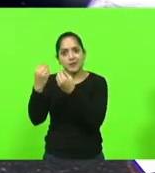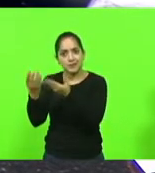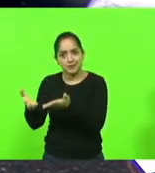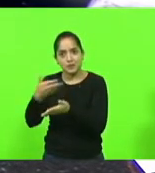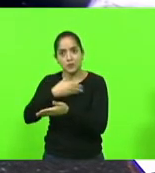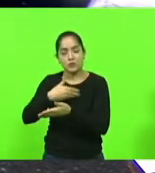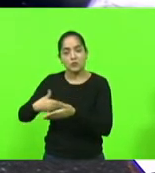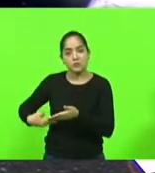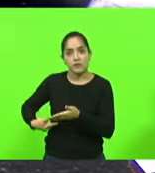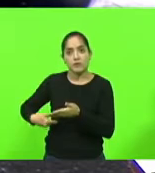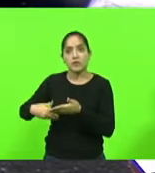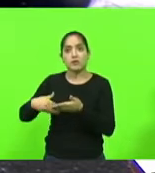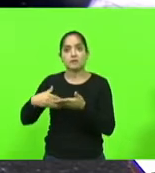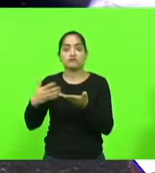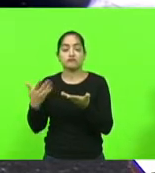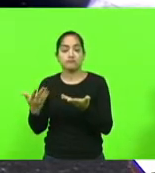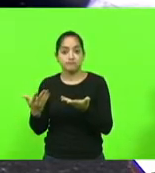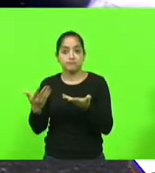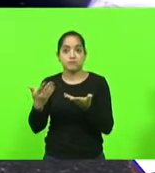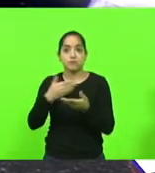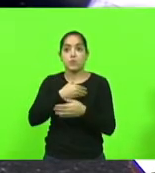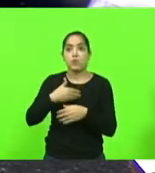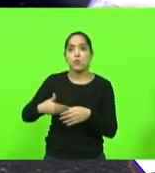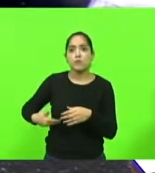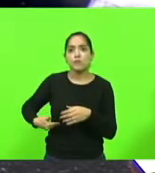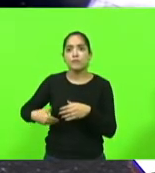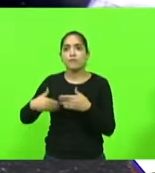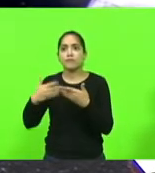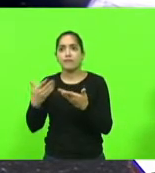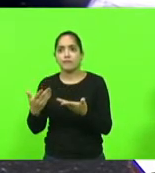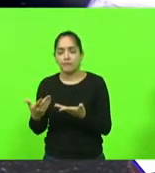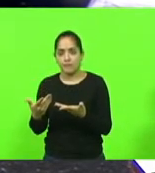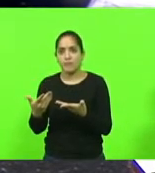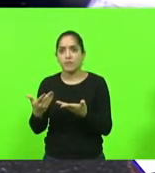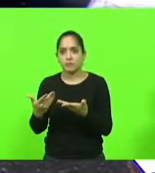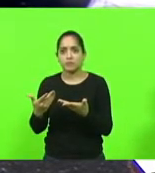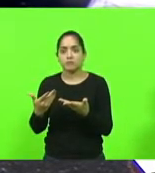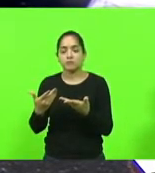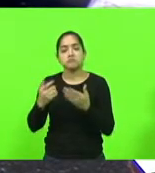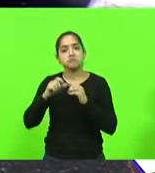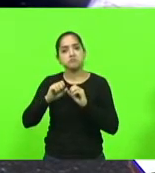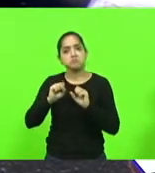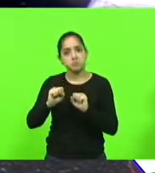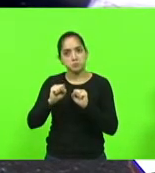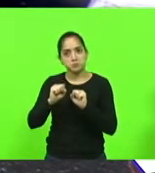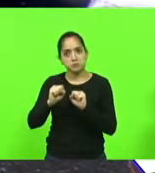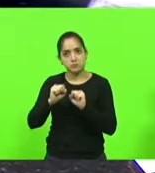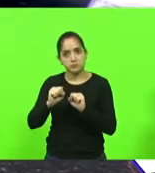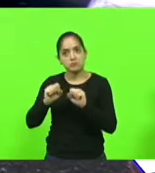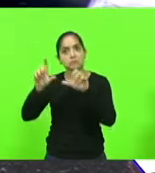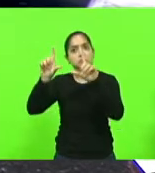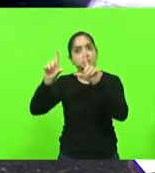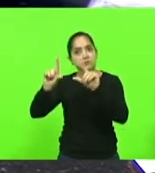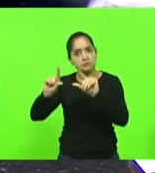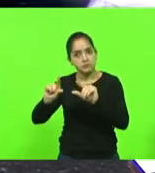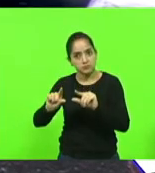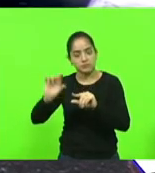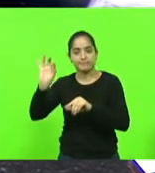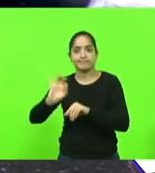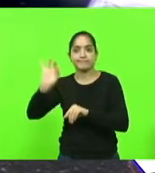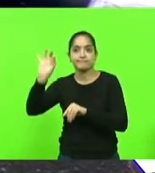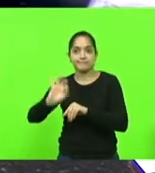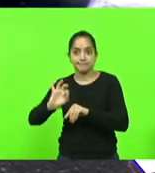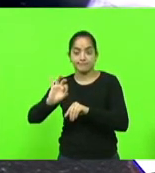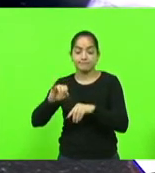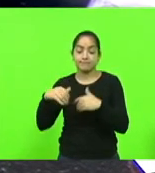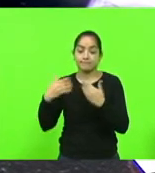que o governo do Estado não podia fazer um belo de um gesto e diminuir suas alíquotas? já que ele